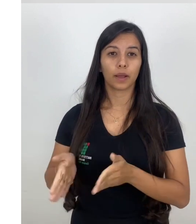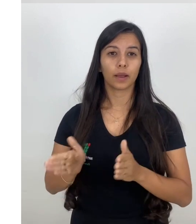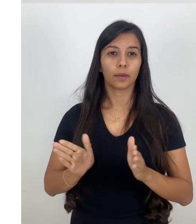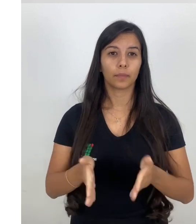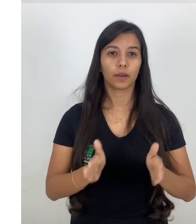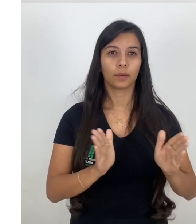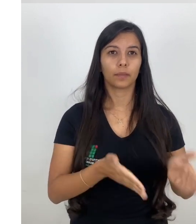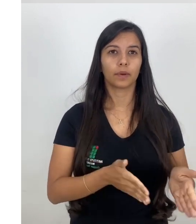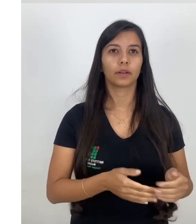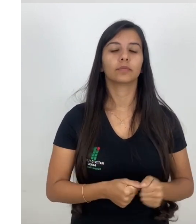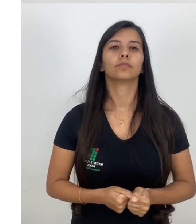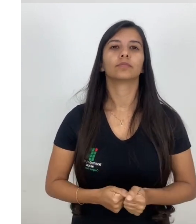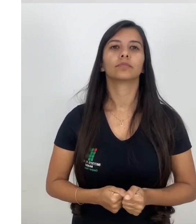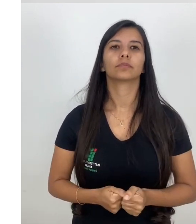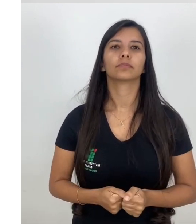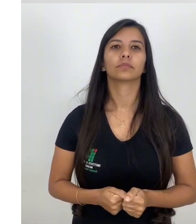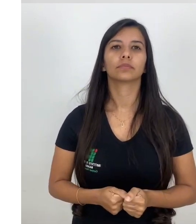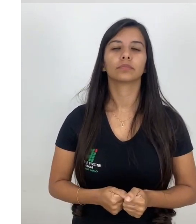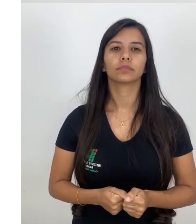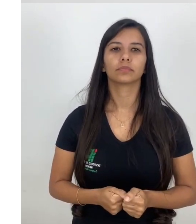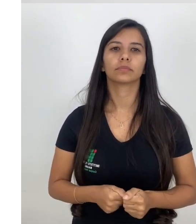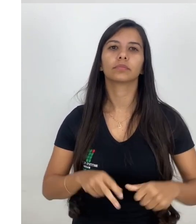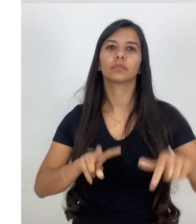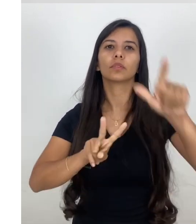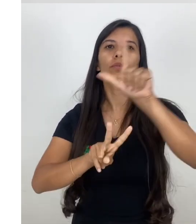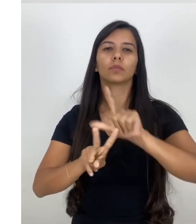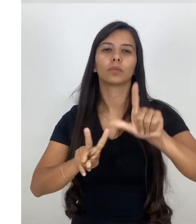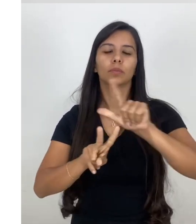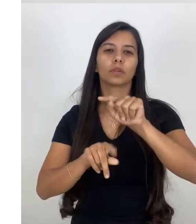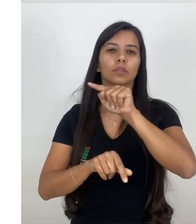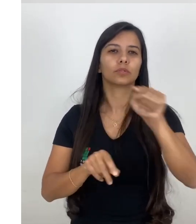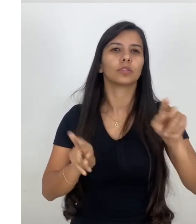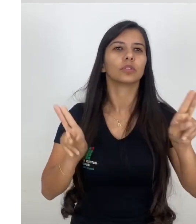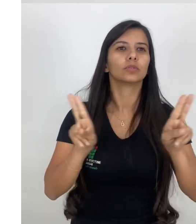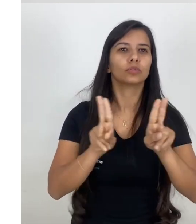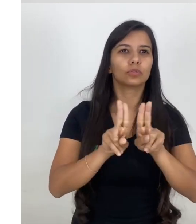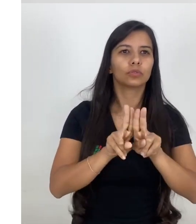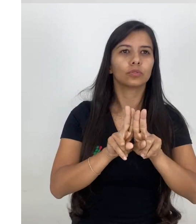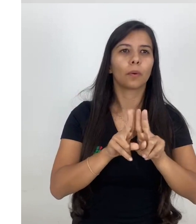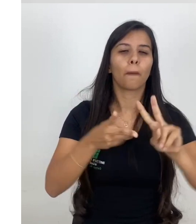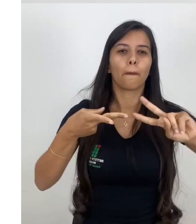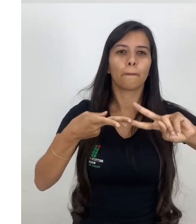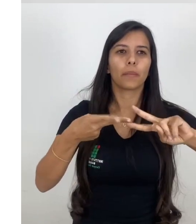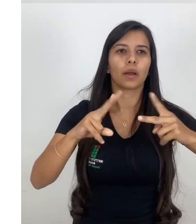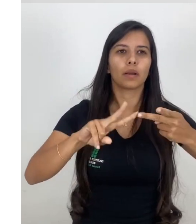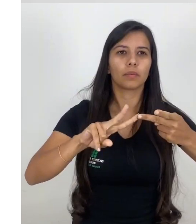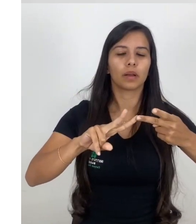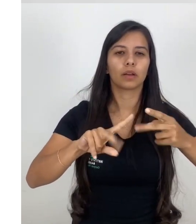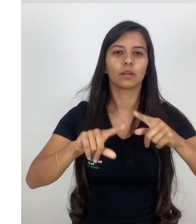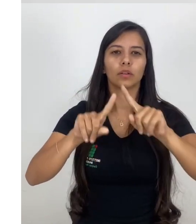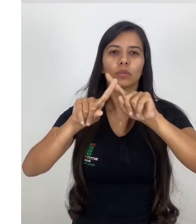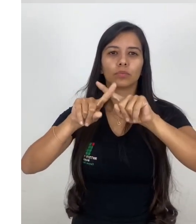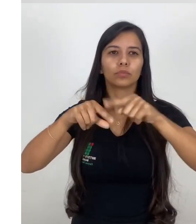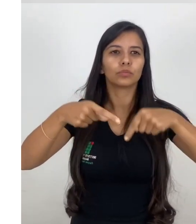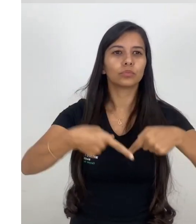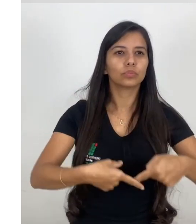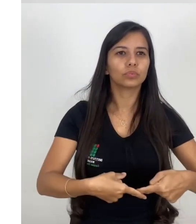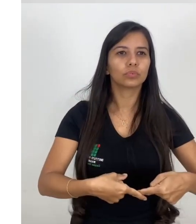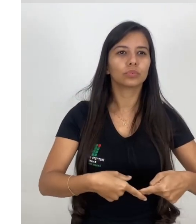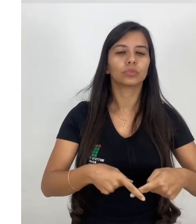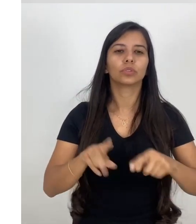os estágios da prófase 1, que são leptóteno, zigóteno, paquíteno, diplóteno e